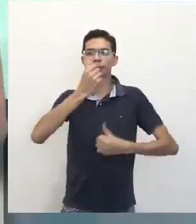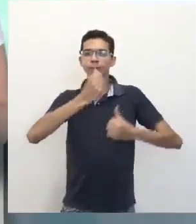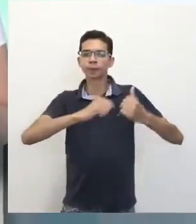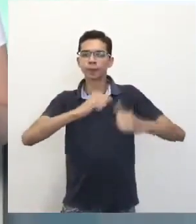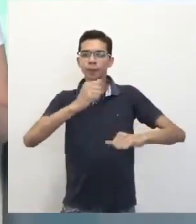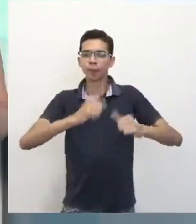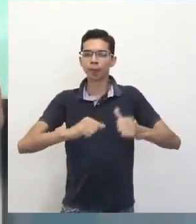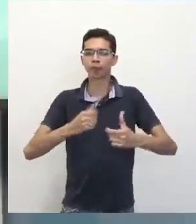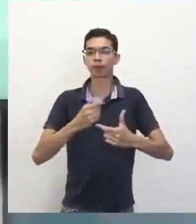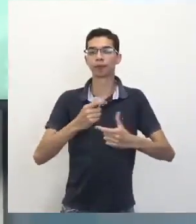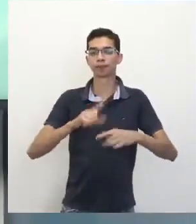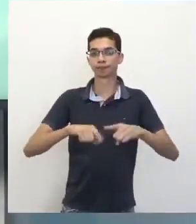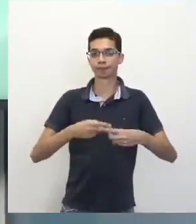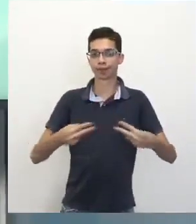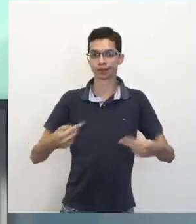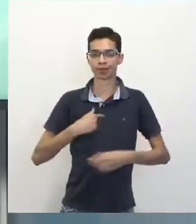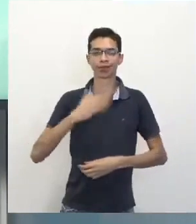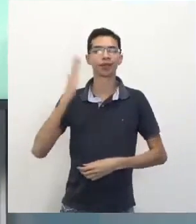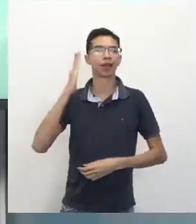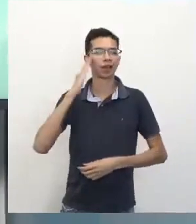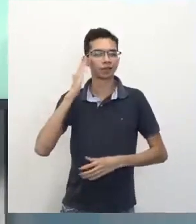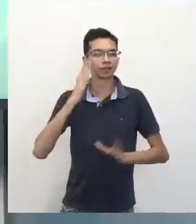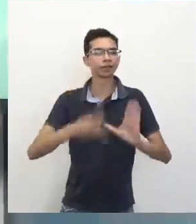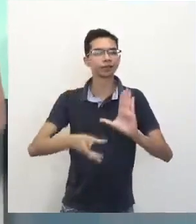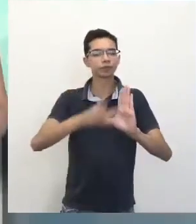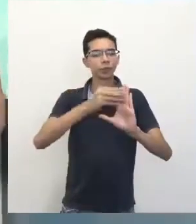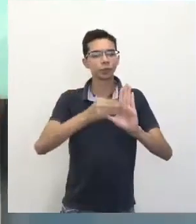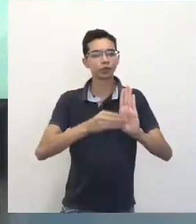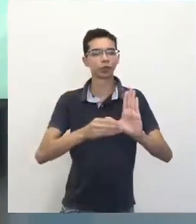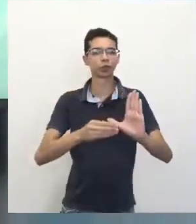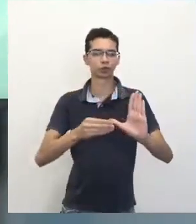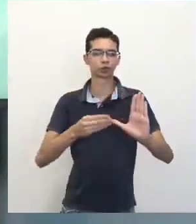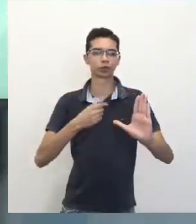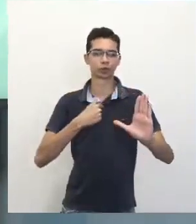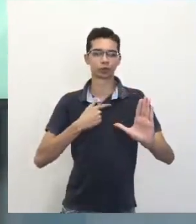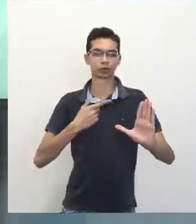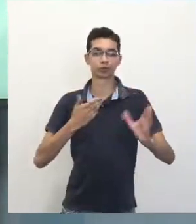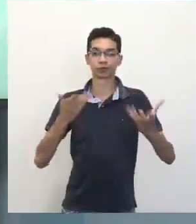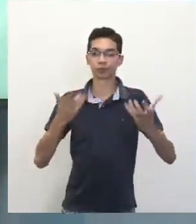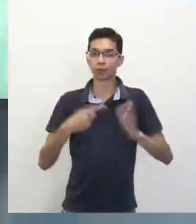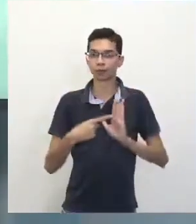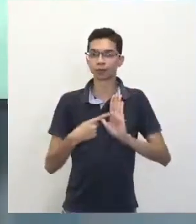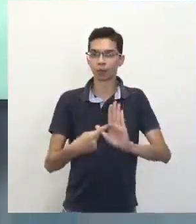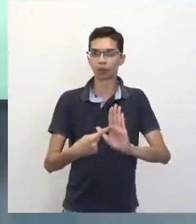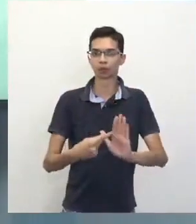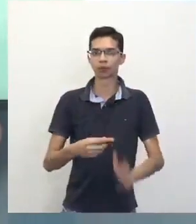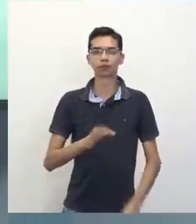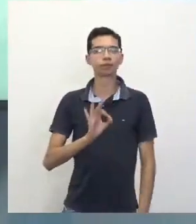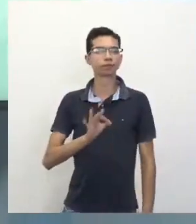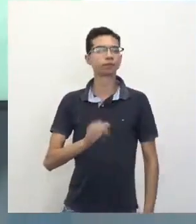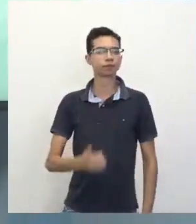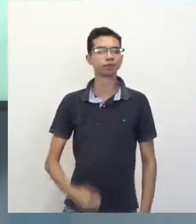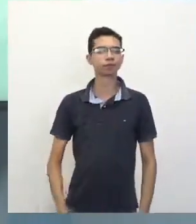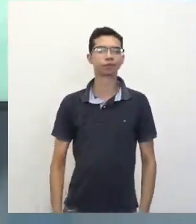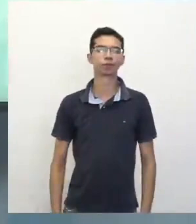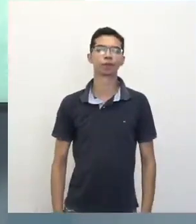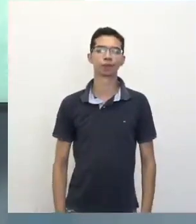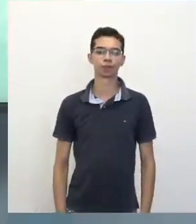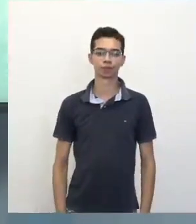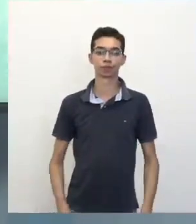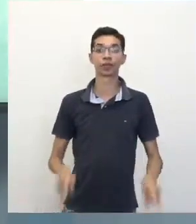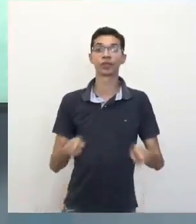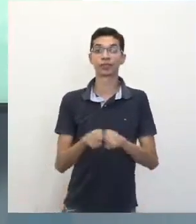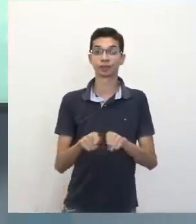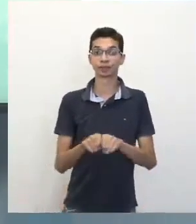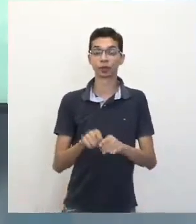para dar forma e conteúdo ao que eu quero exprimir ali. Certo? Então, objetivos gerais específicos também